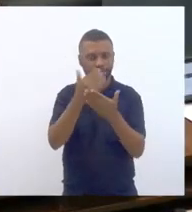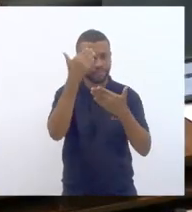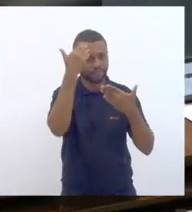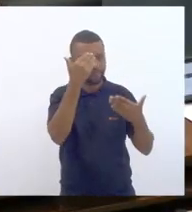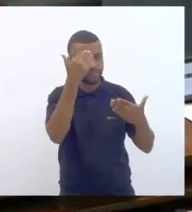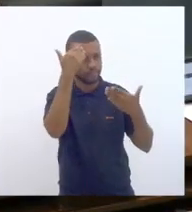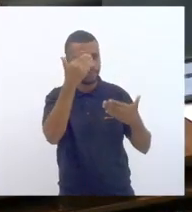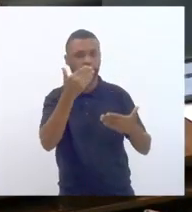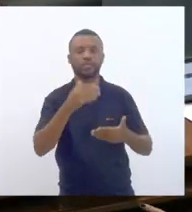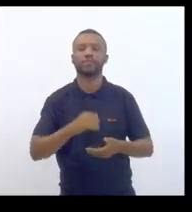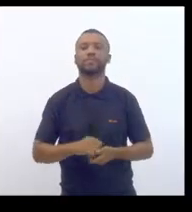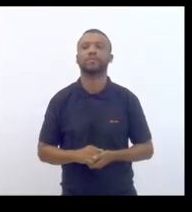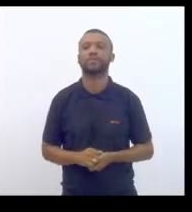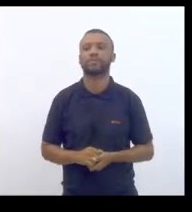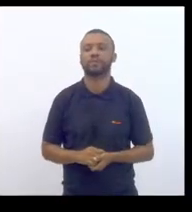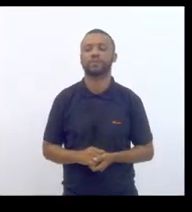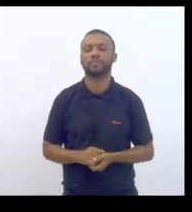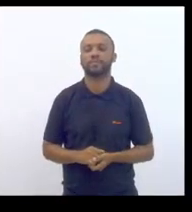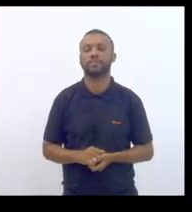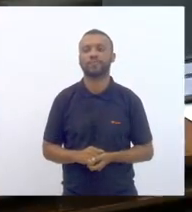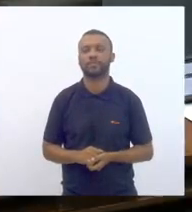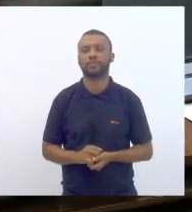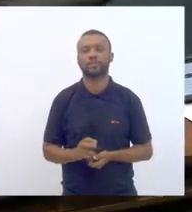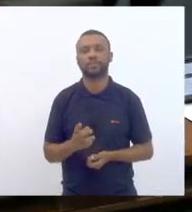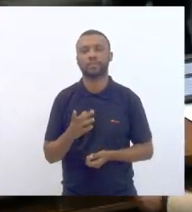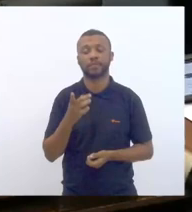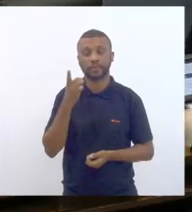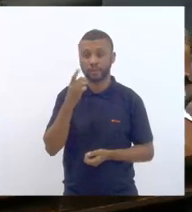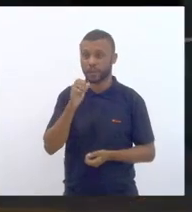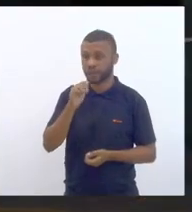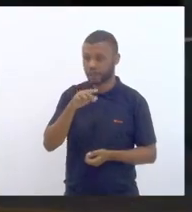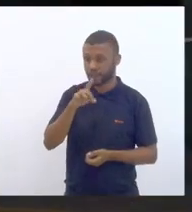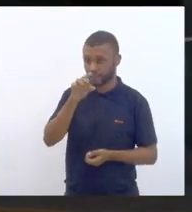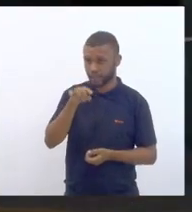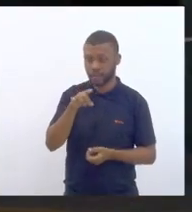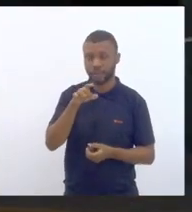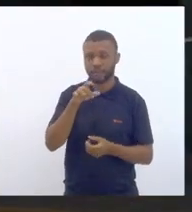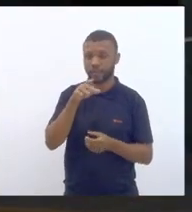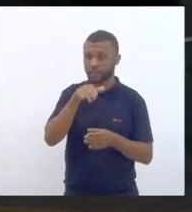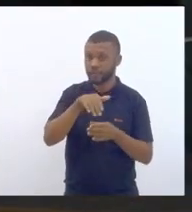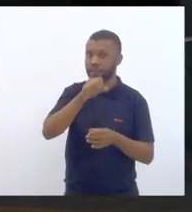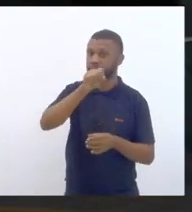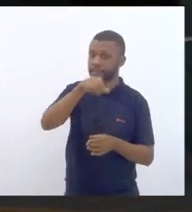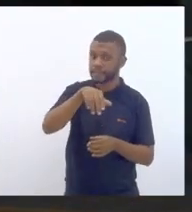Eu agradeço, presidente. Agradeço. Deputado André Correia votou sim, 15.